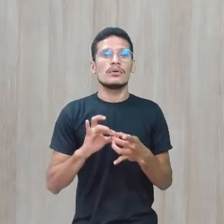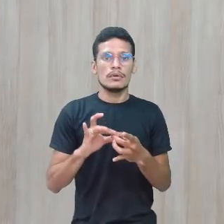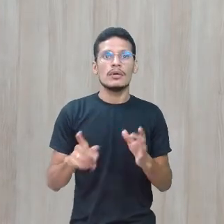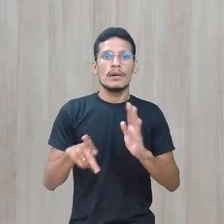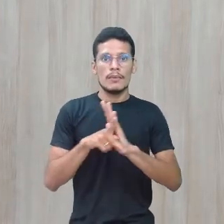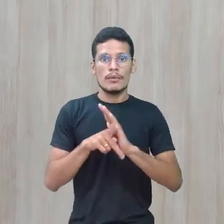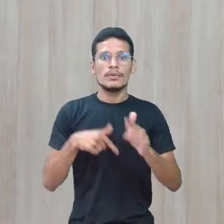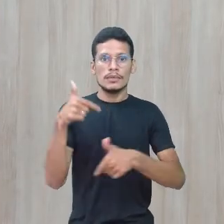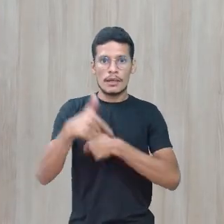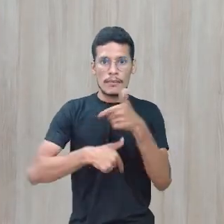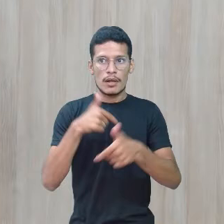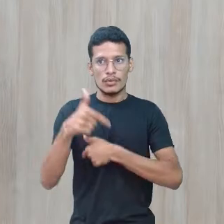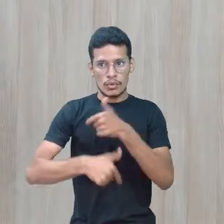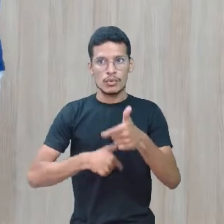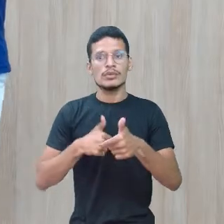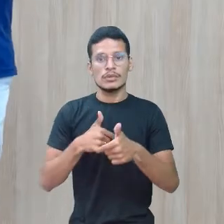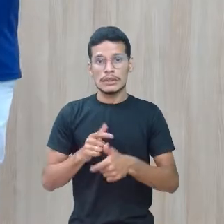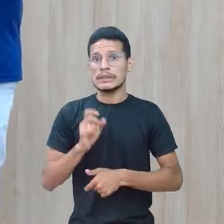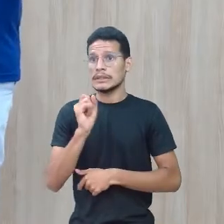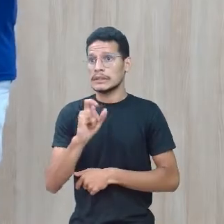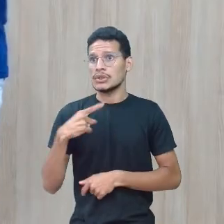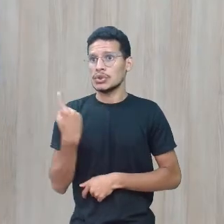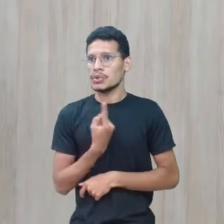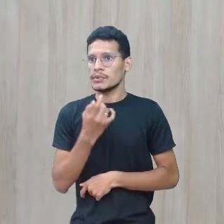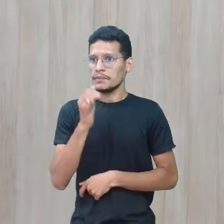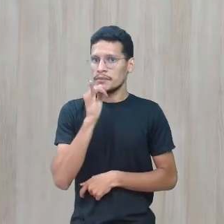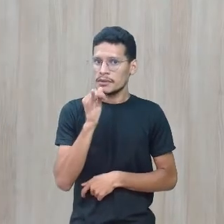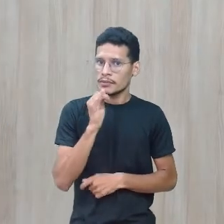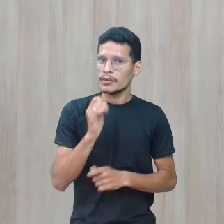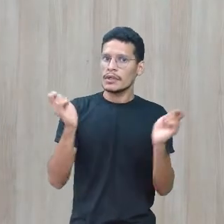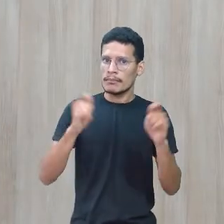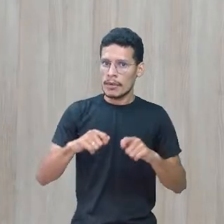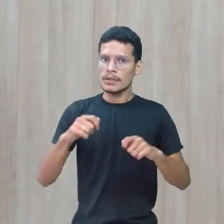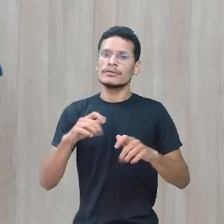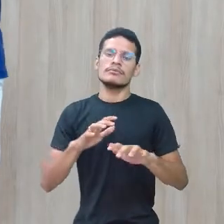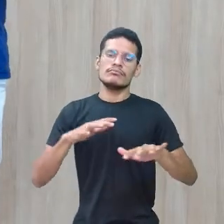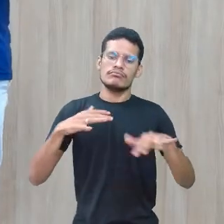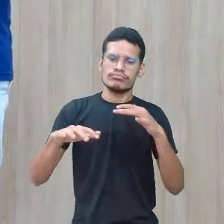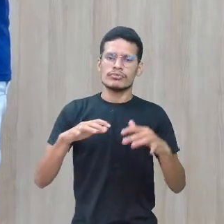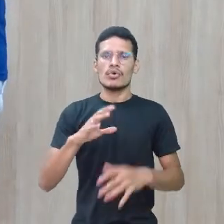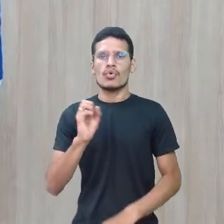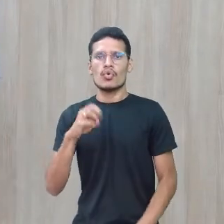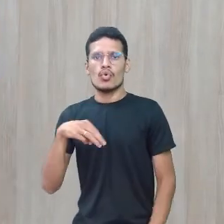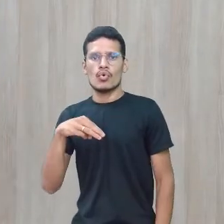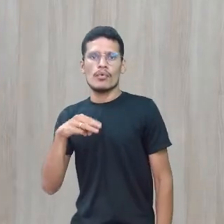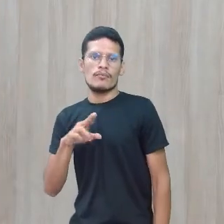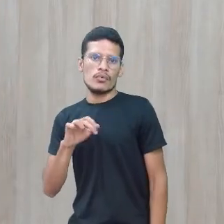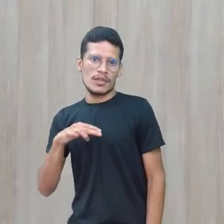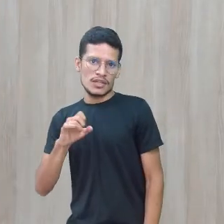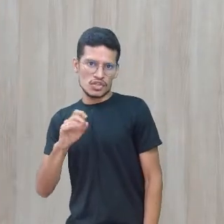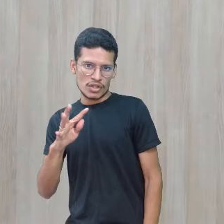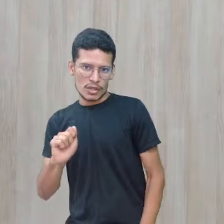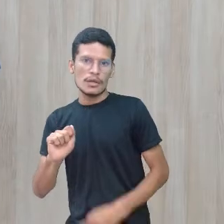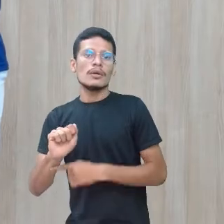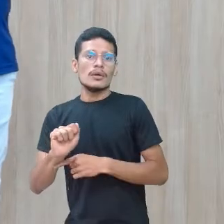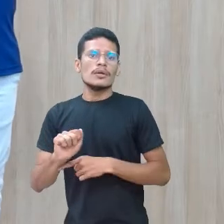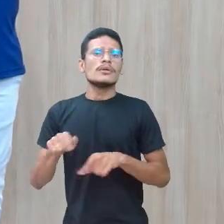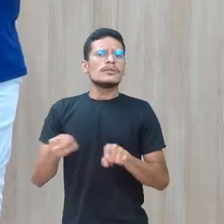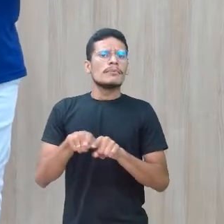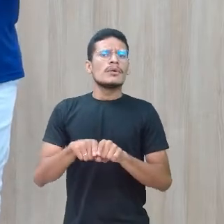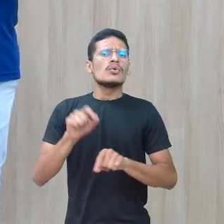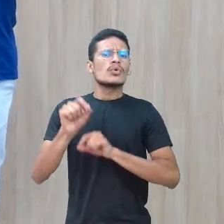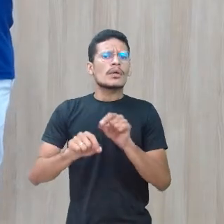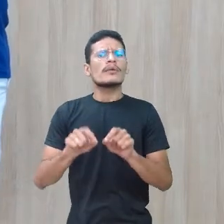união desses trabalhadores. Se a gente pega, por exemplo, o Manifesto do Partido Comunista, né, escrito por Marx e Engels, ele